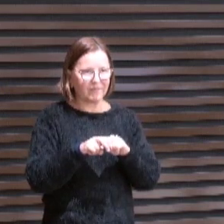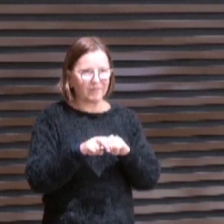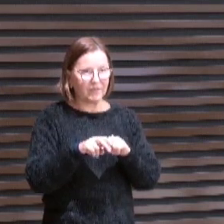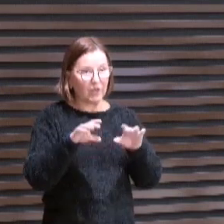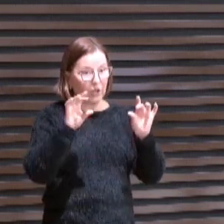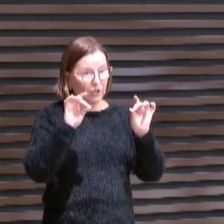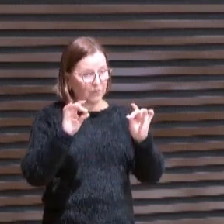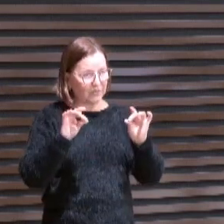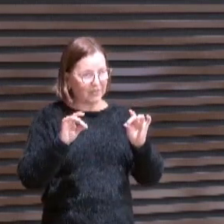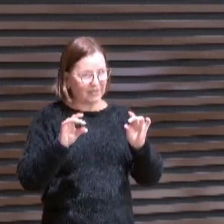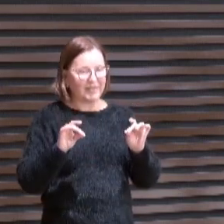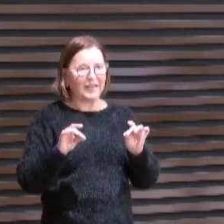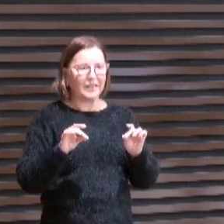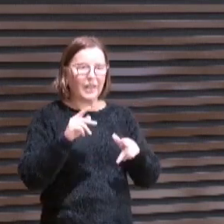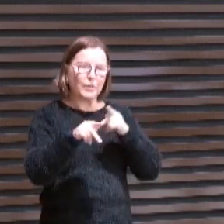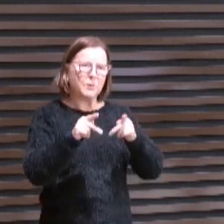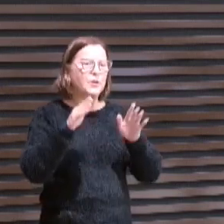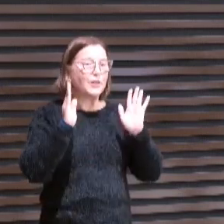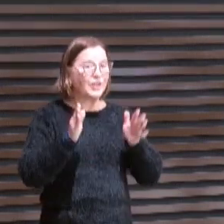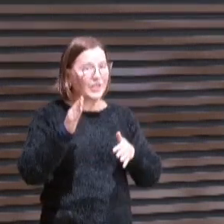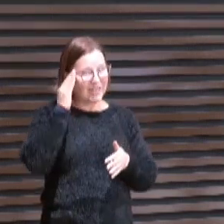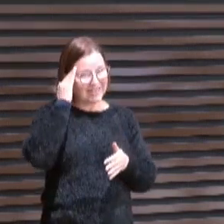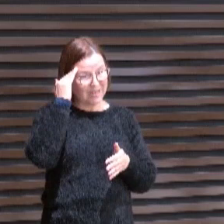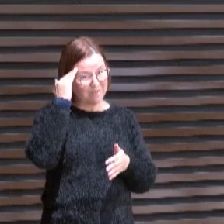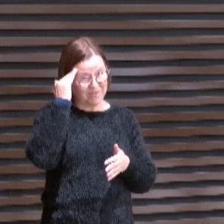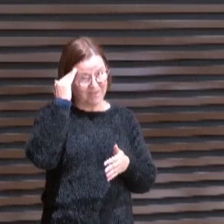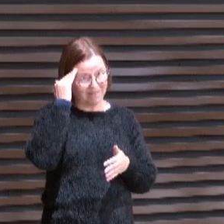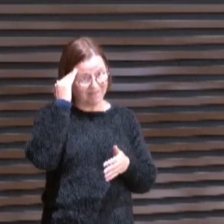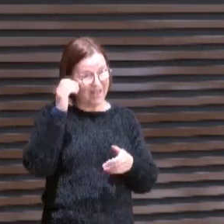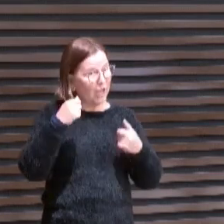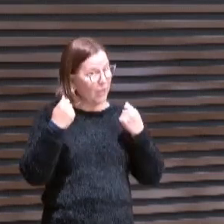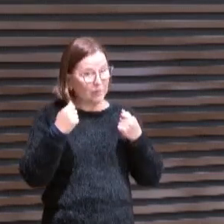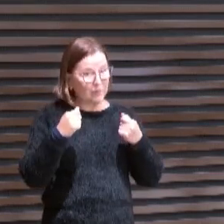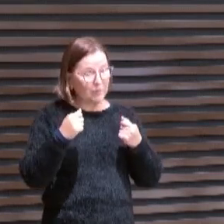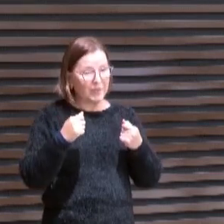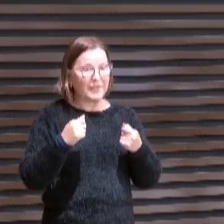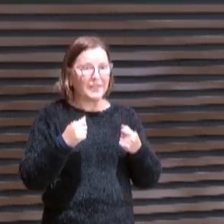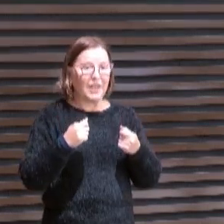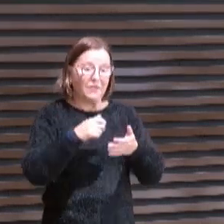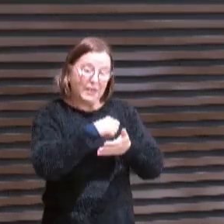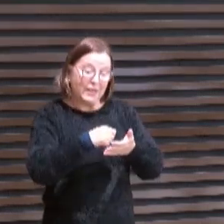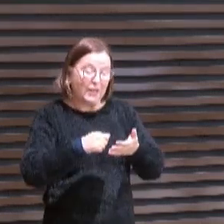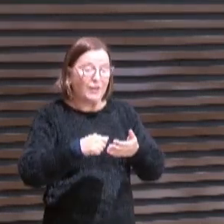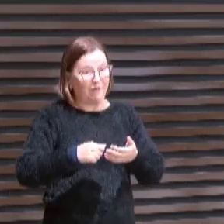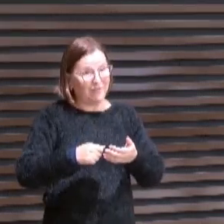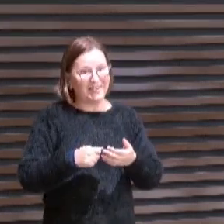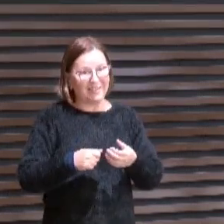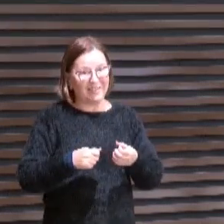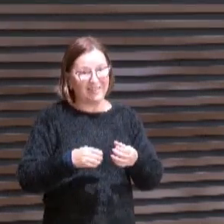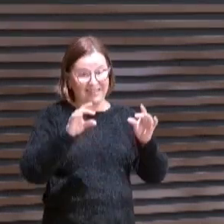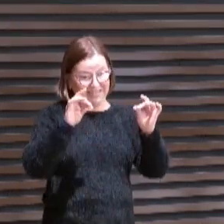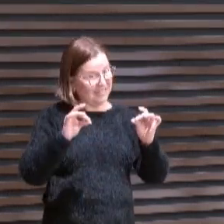seus contemporâneos e, portanto, não precisavam de maiores elaborações. O João escreve o seu